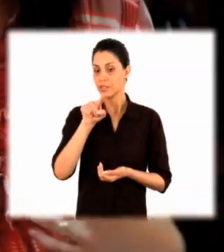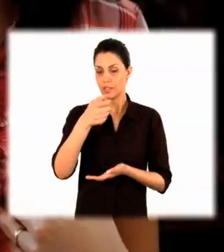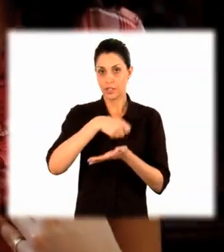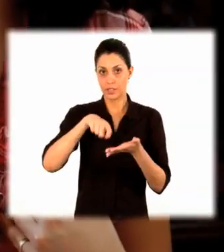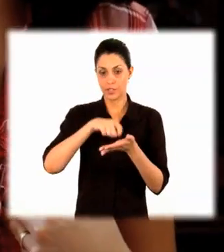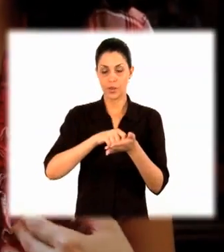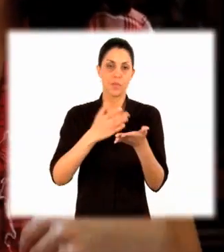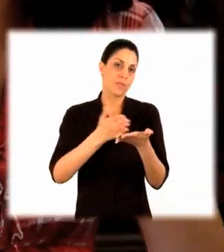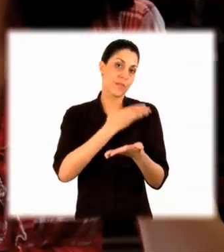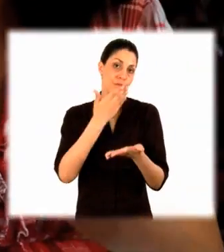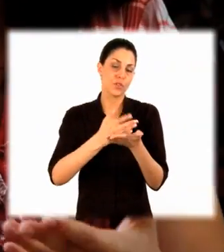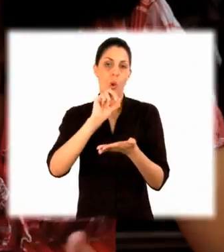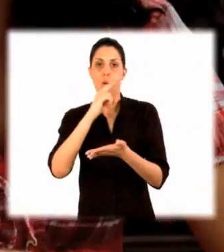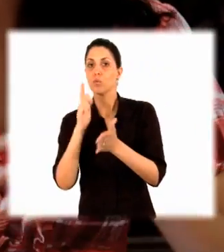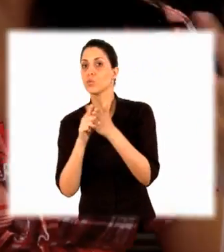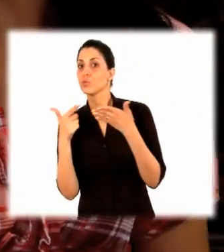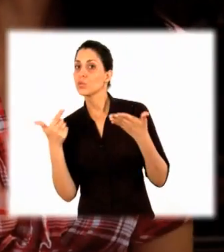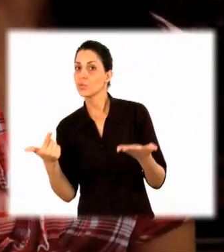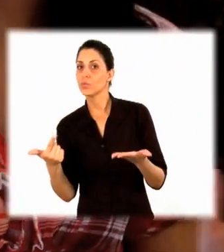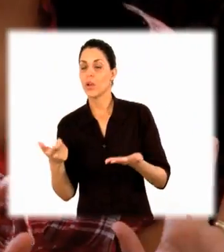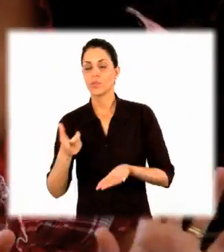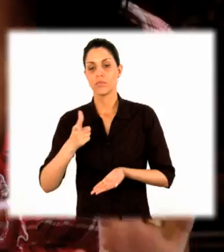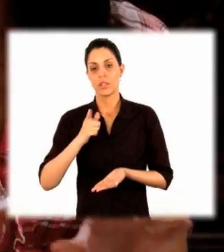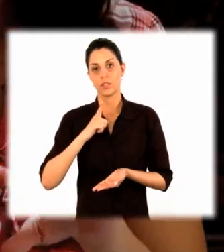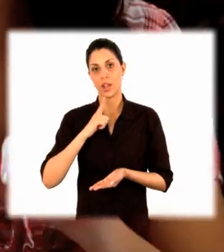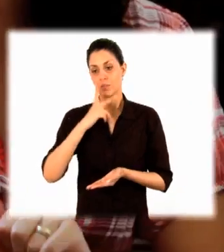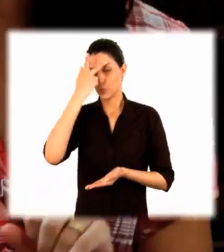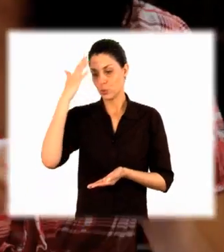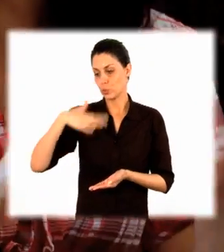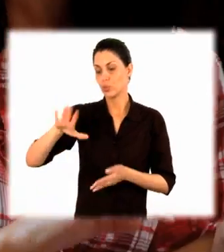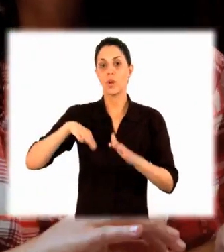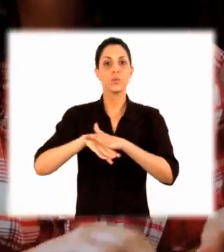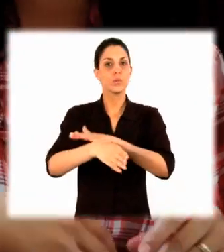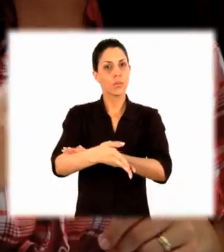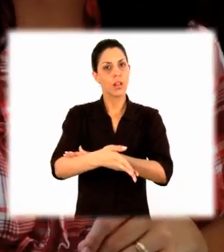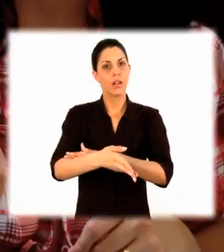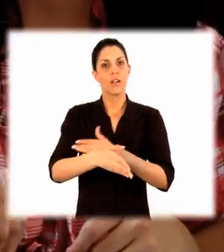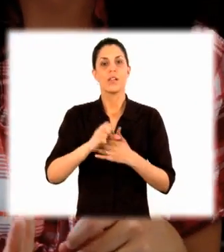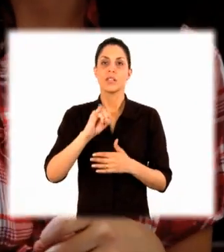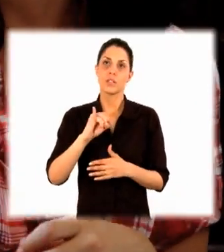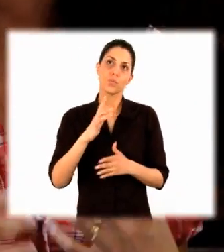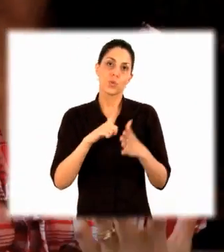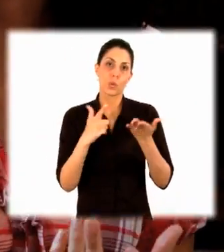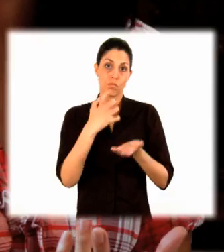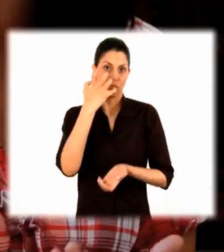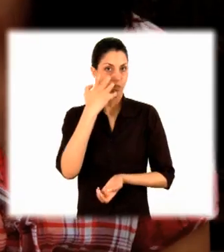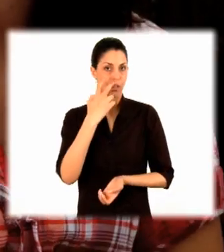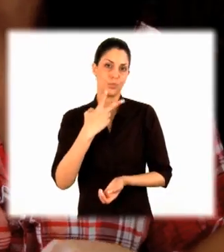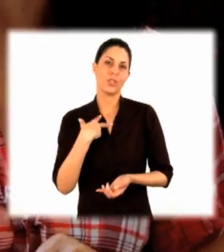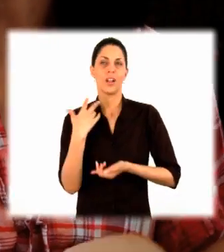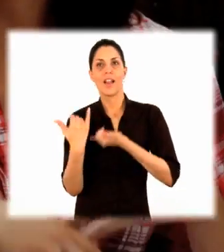Se você fosse escrever para uma revista ou para um jornal, aí tem o público da revista ou do jornal. Se é um jornal mais